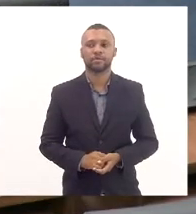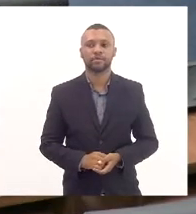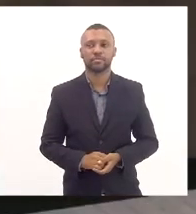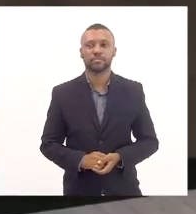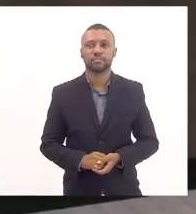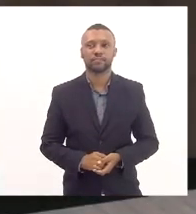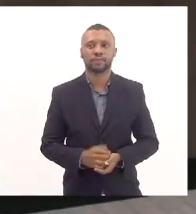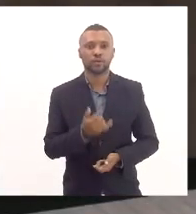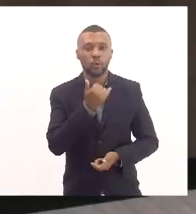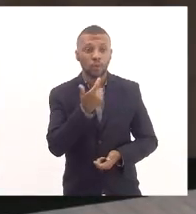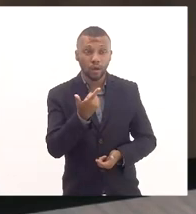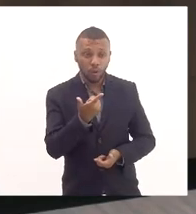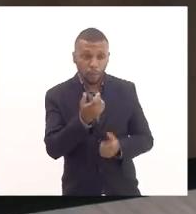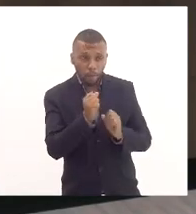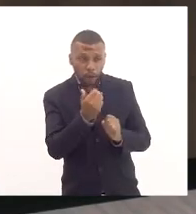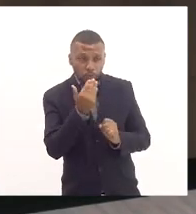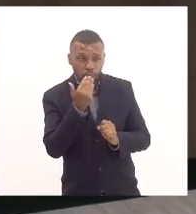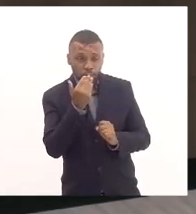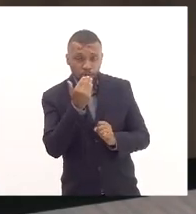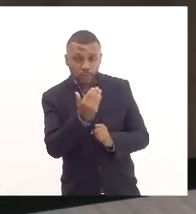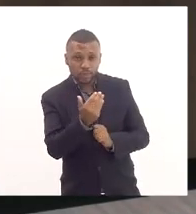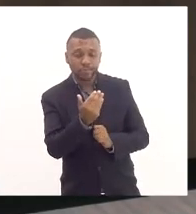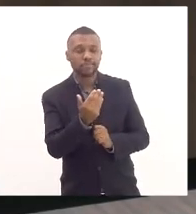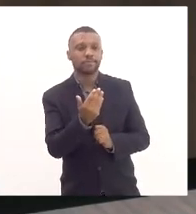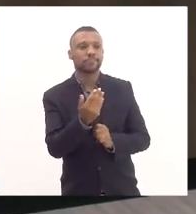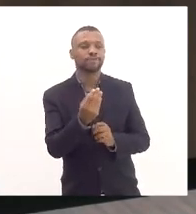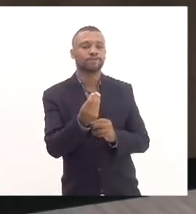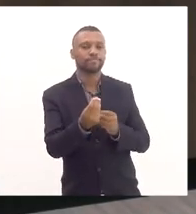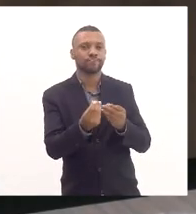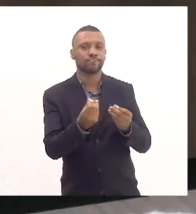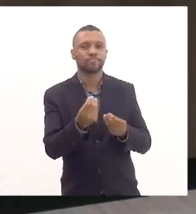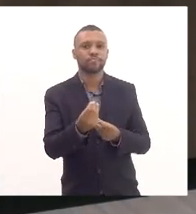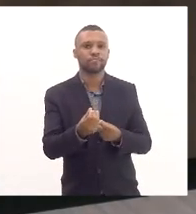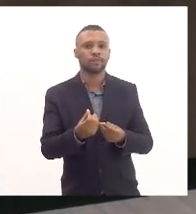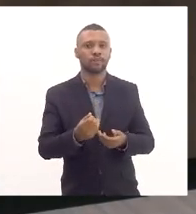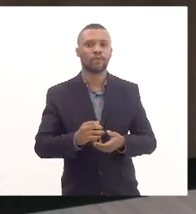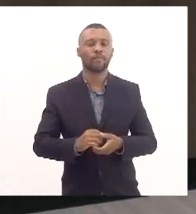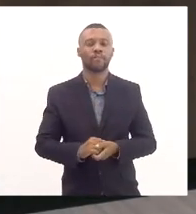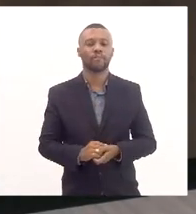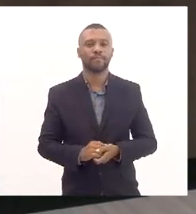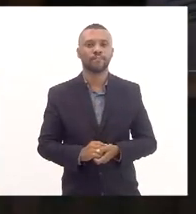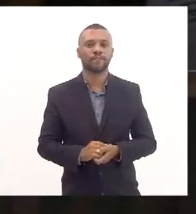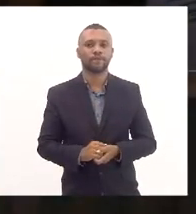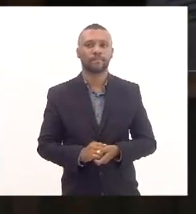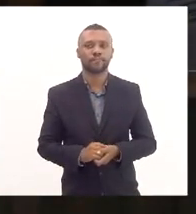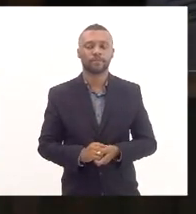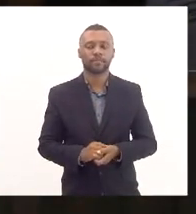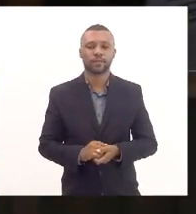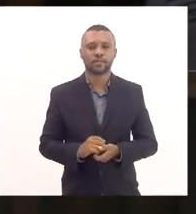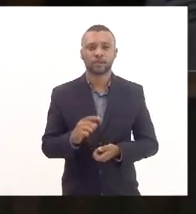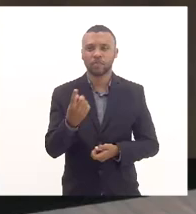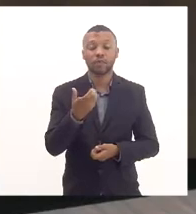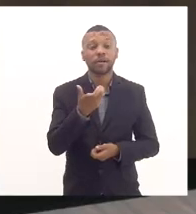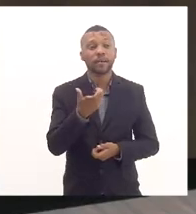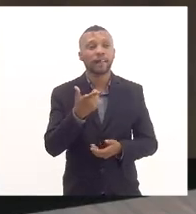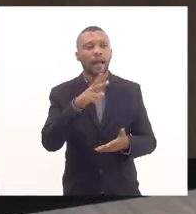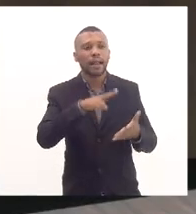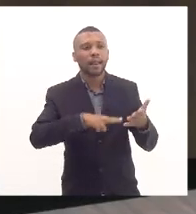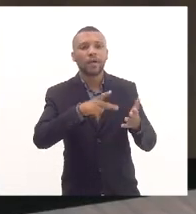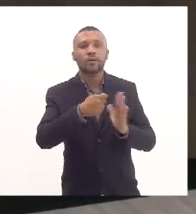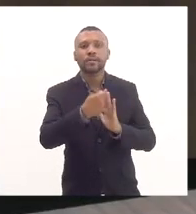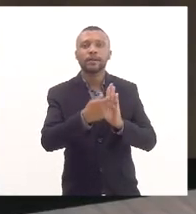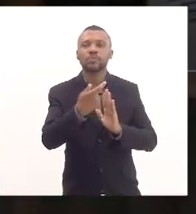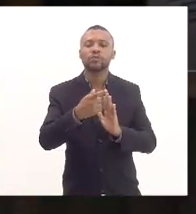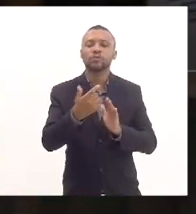e eu não tenho como pedir eu não posso pedir e vamos ver vamos ler eu gostaria de ver o